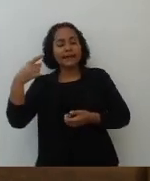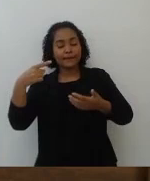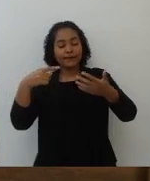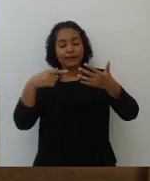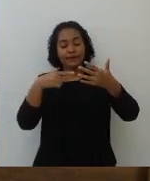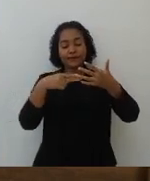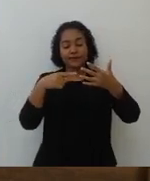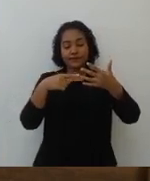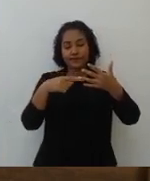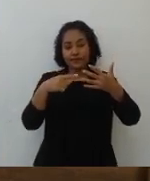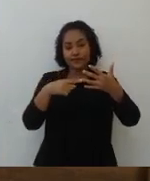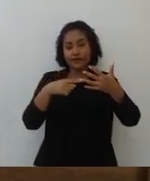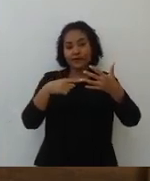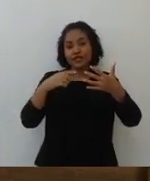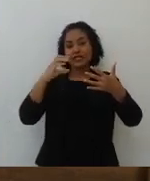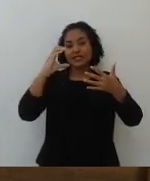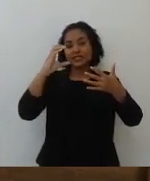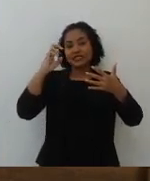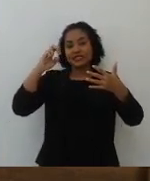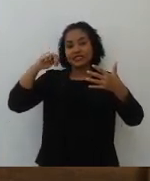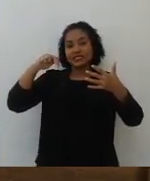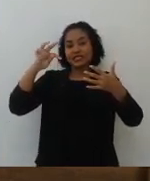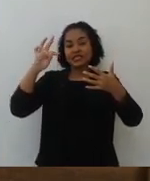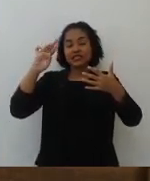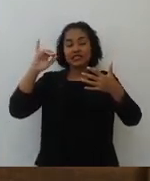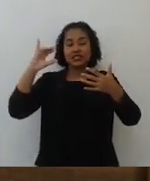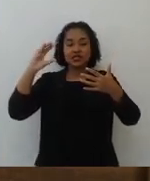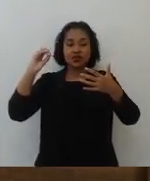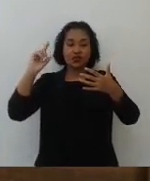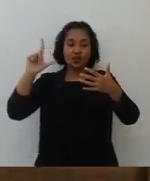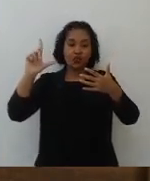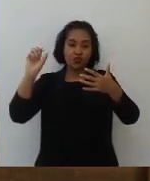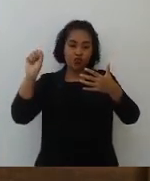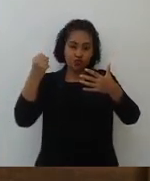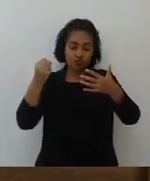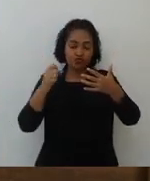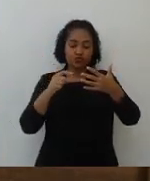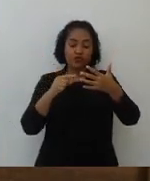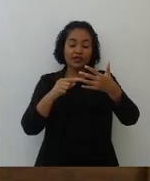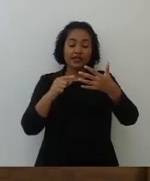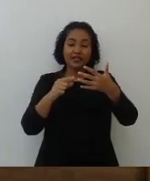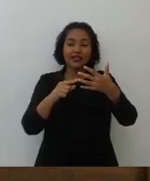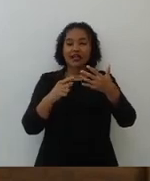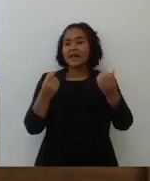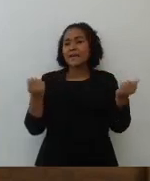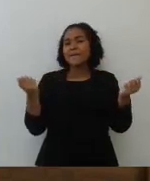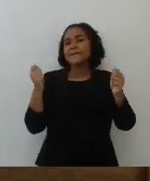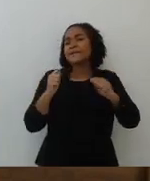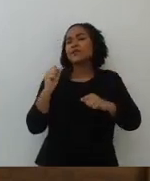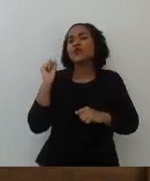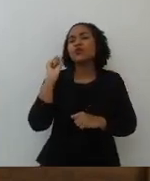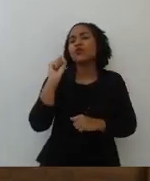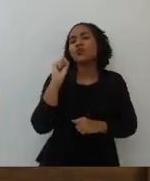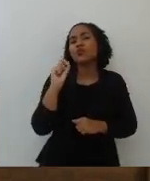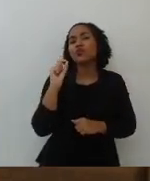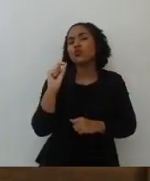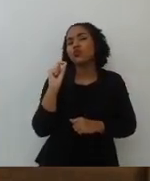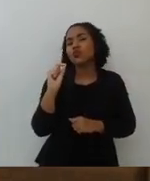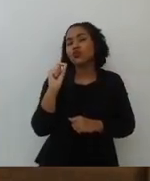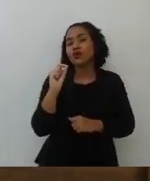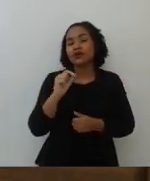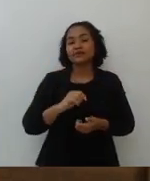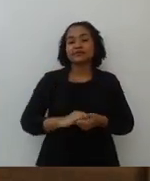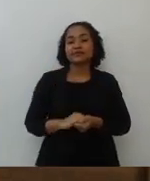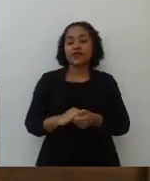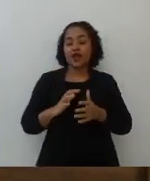falar dos centríolos. Peroxissomos, gente, é um tipo de organela que a gente diz que é a organela que faz o detox na